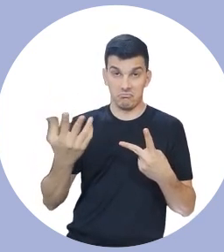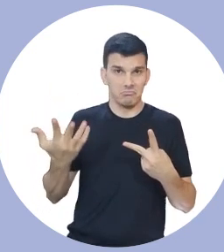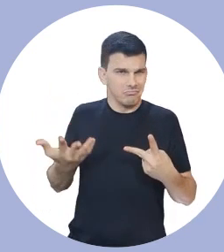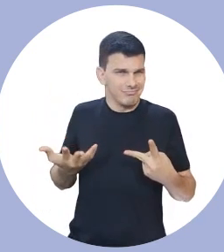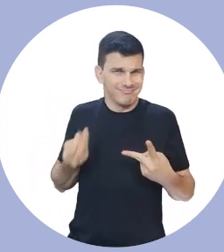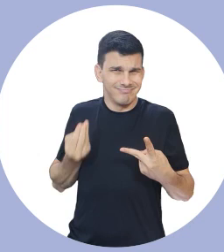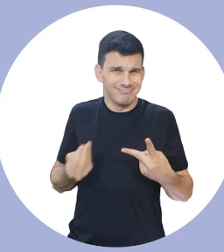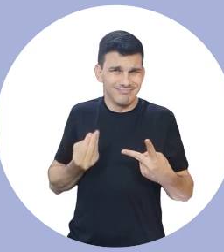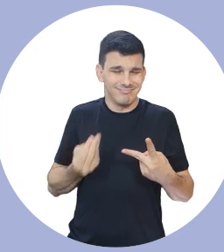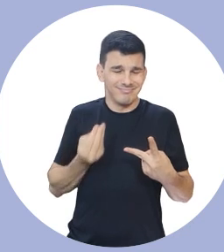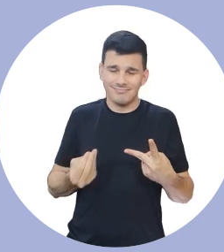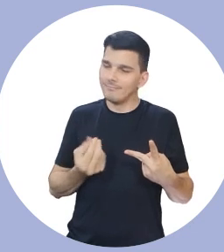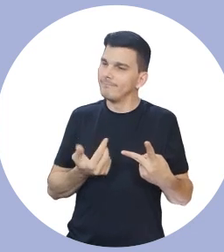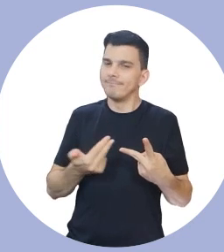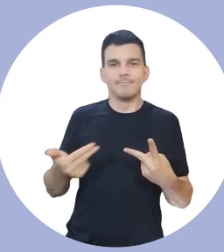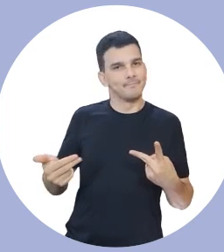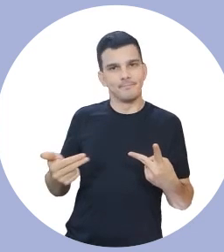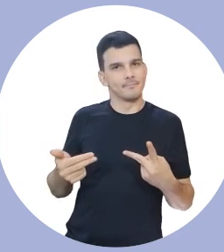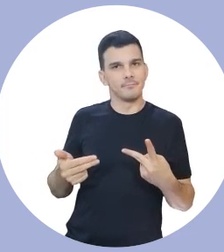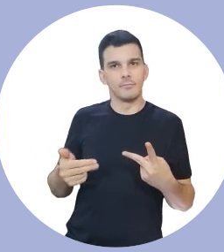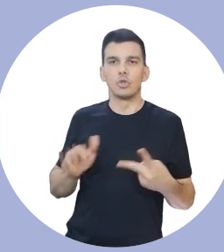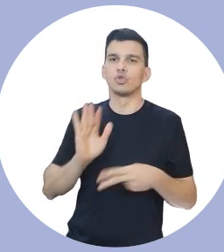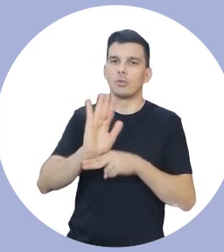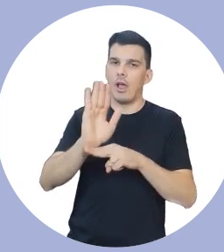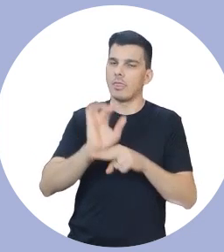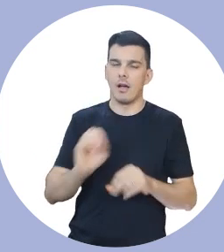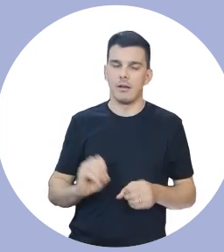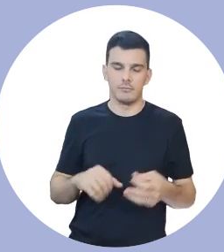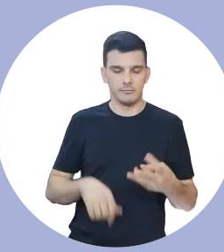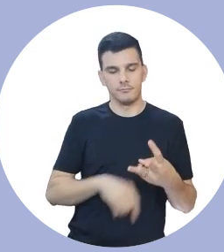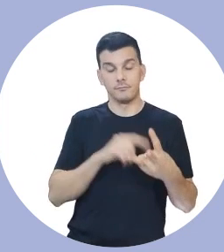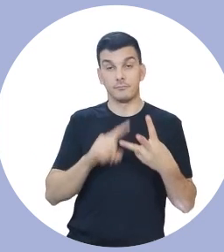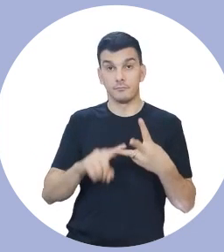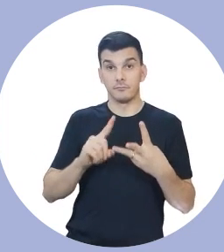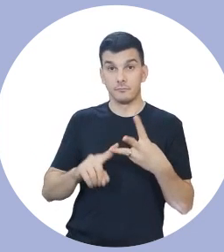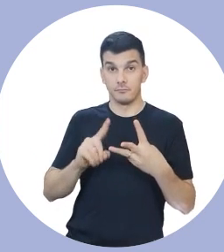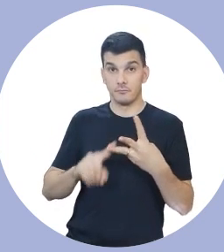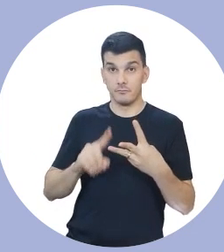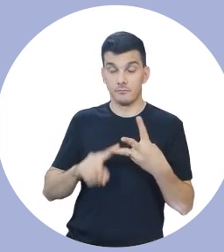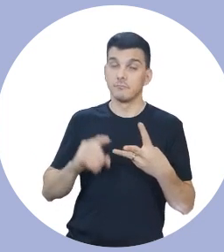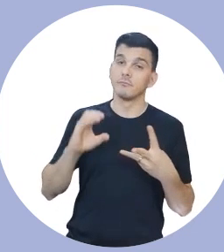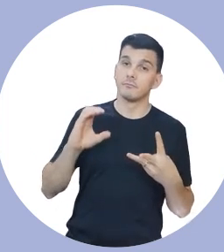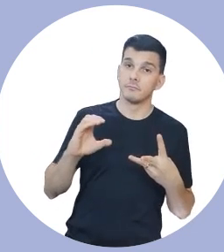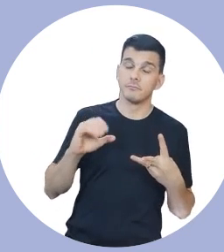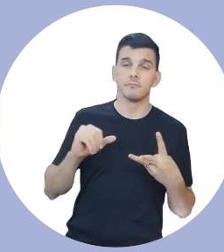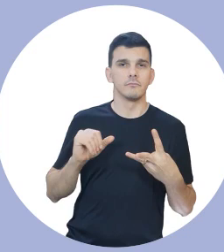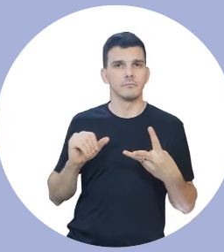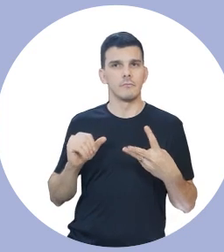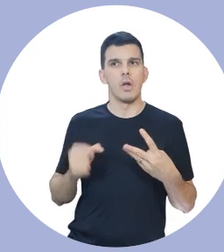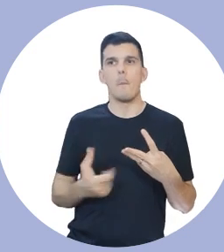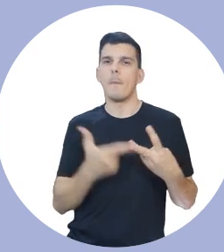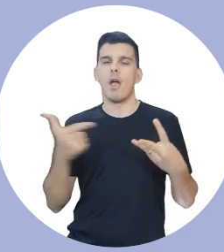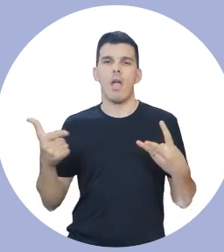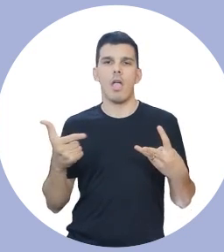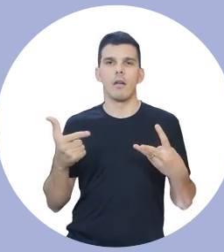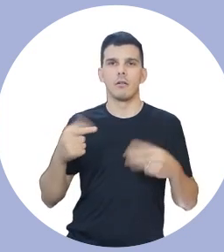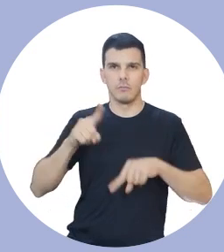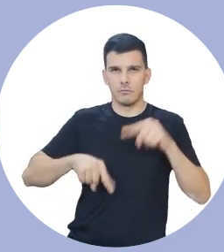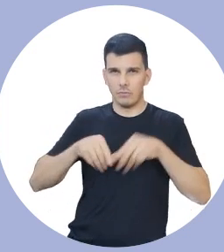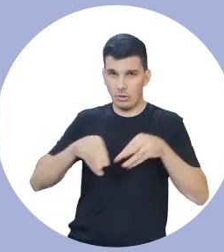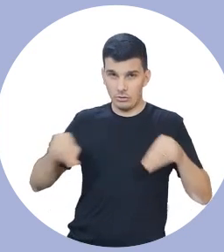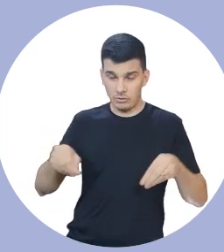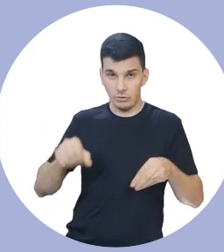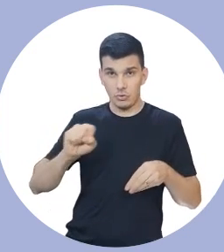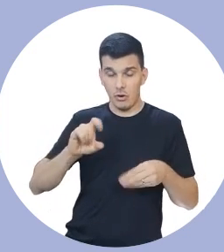solo. Liberar CO2, independente de qualquer contexto, pessoal, não vai ajudar em nada a nível ambiental. C. Aumento da quantidade de